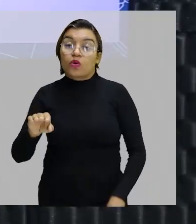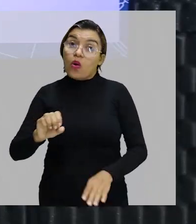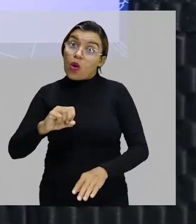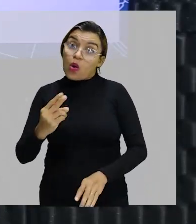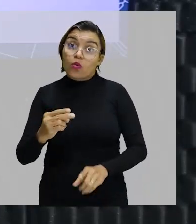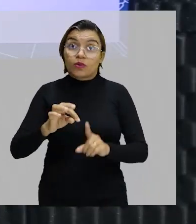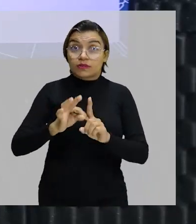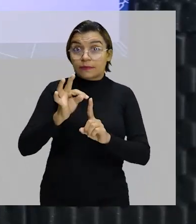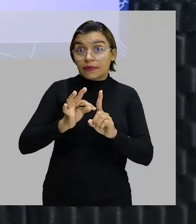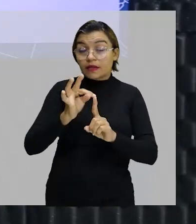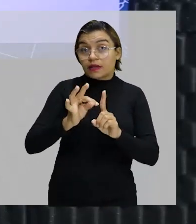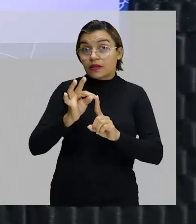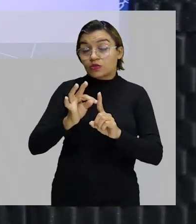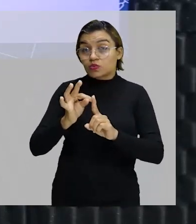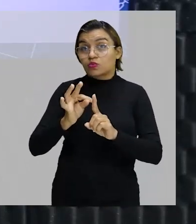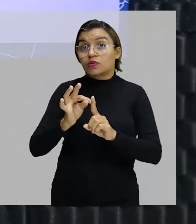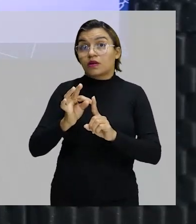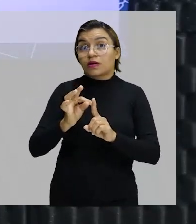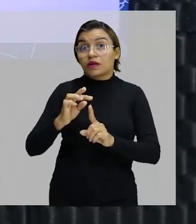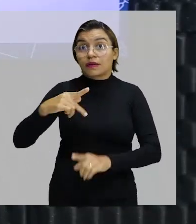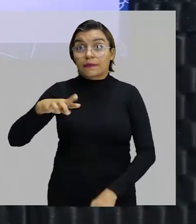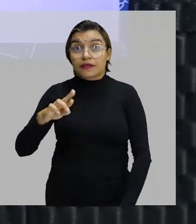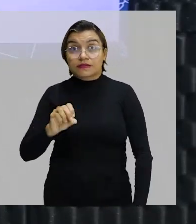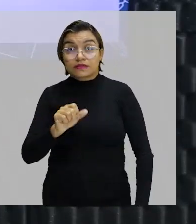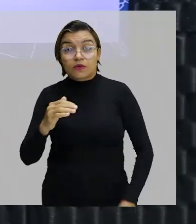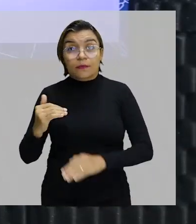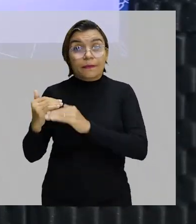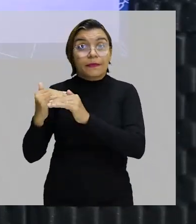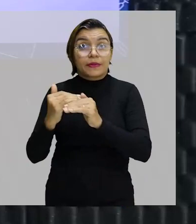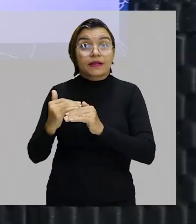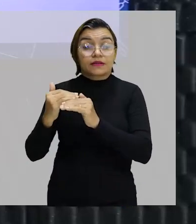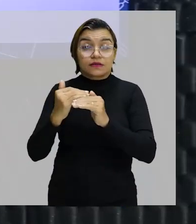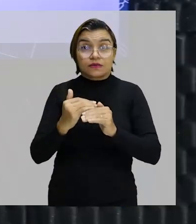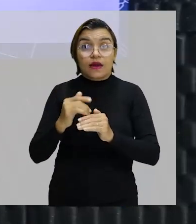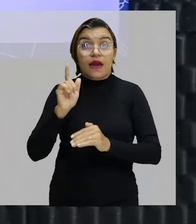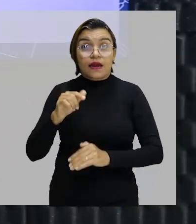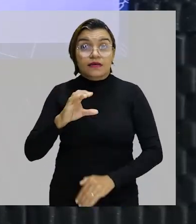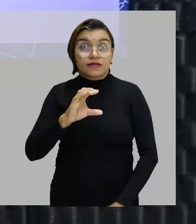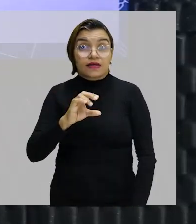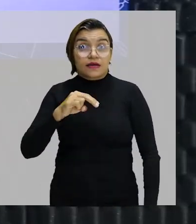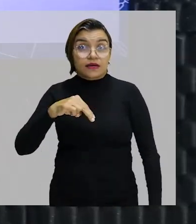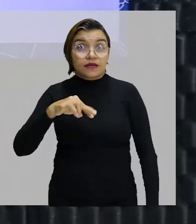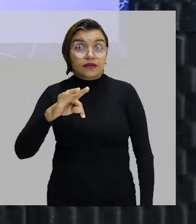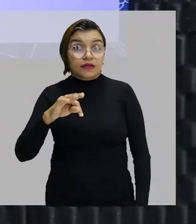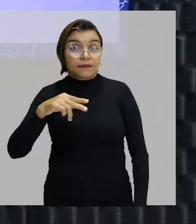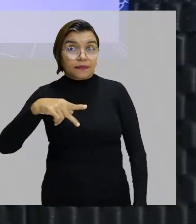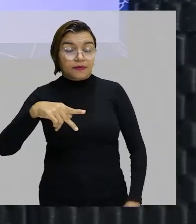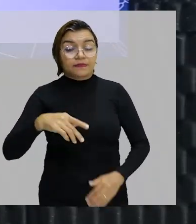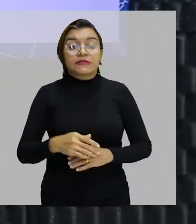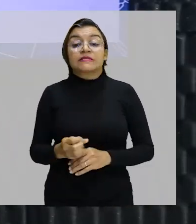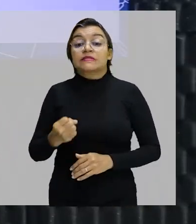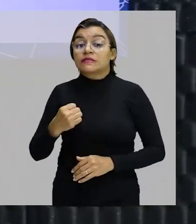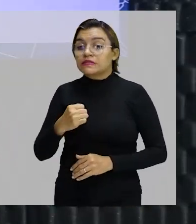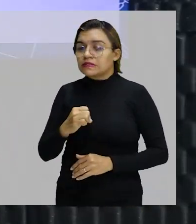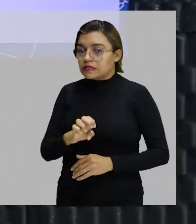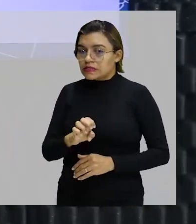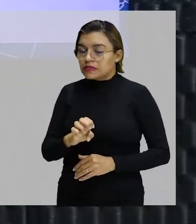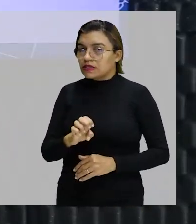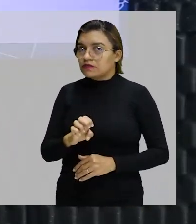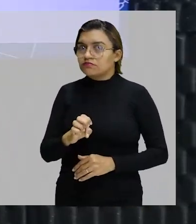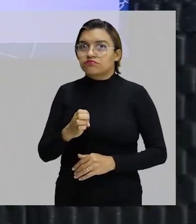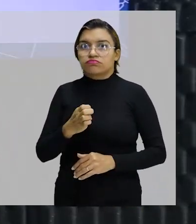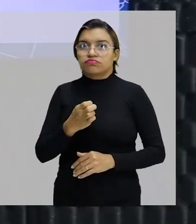temperatura e pressão padrão. Vamos chamar isso de CNTP, certo? Se não estiver na